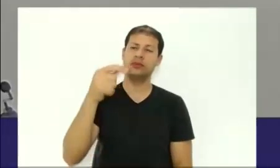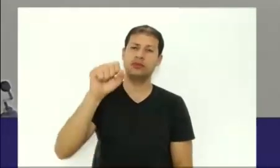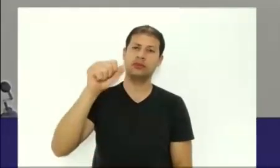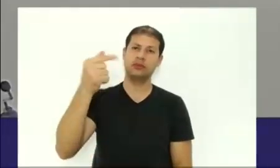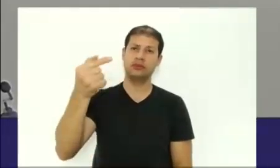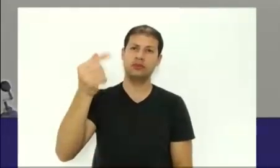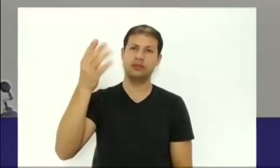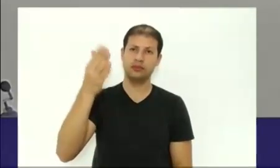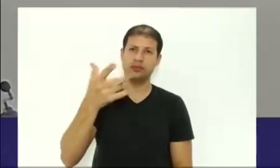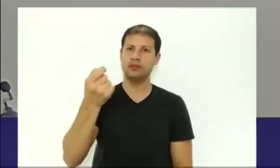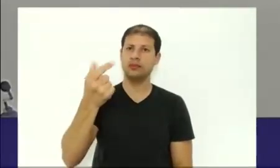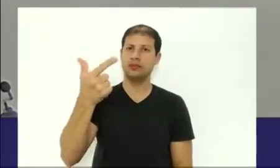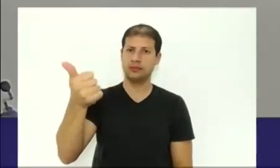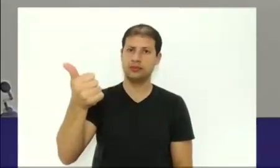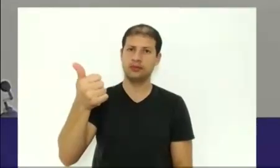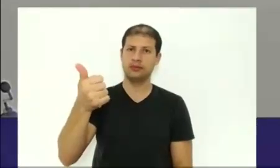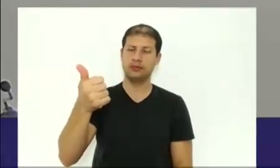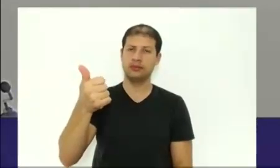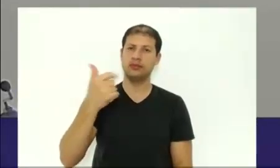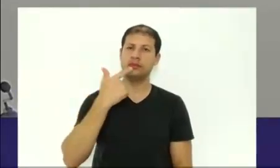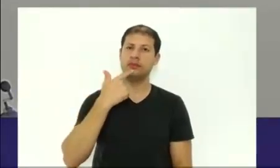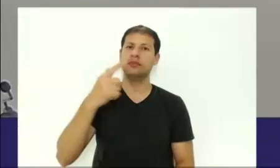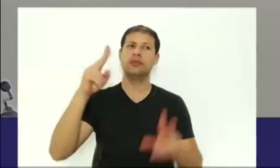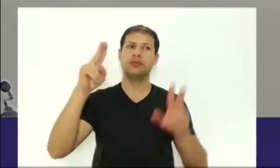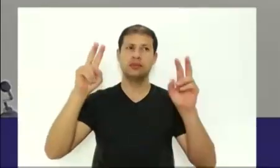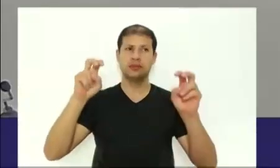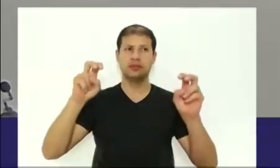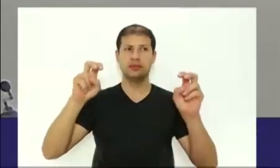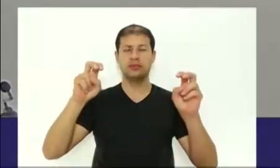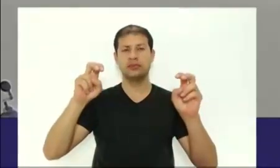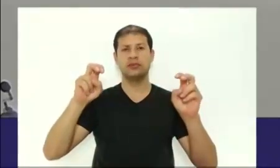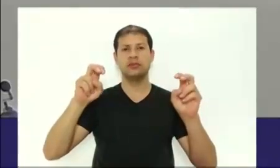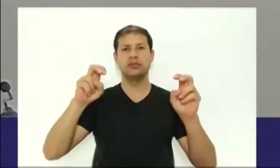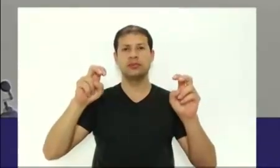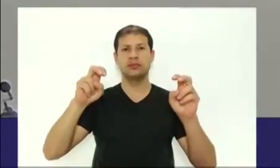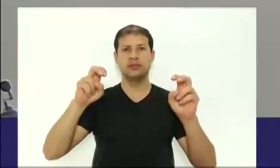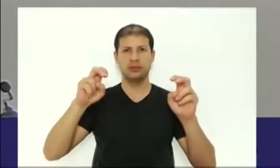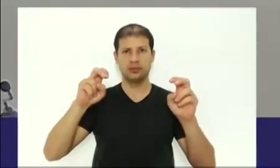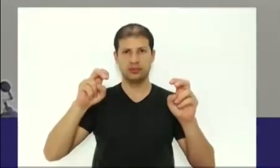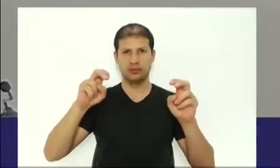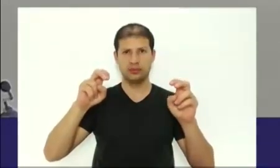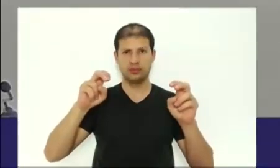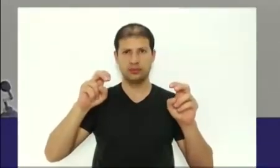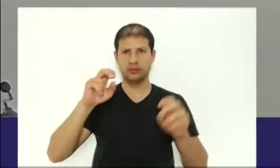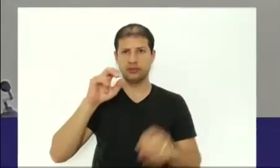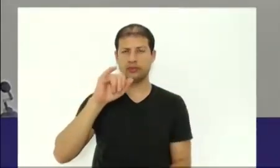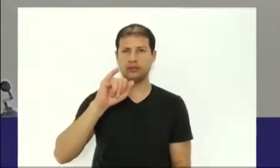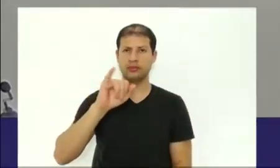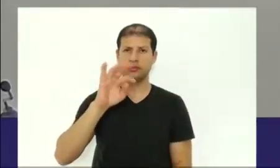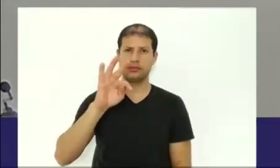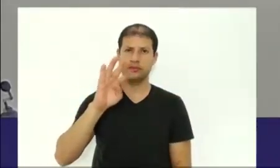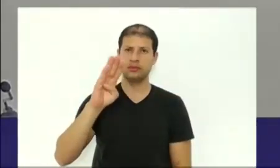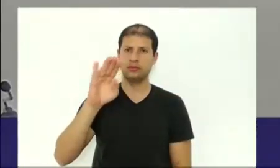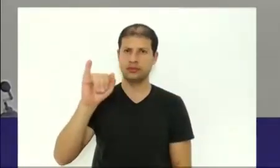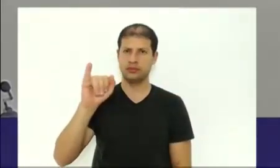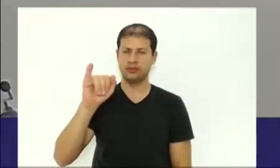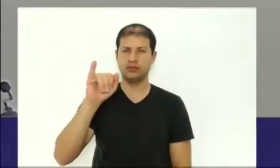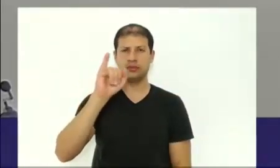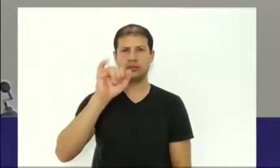1287/2021, que dispõe sobre a isenção de ITBI, ISS,